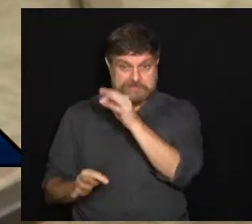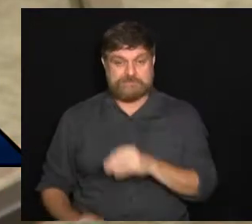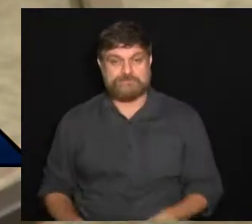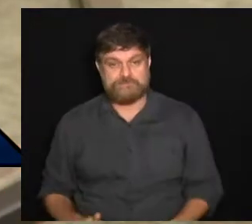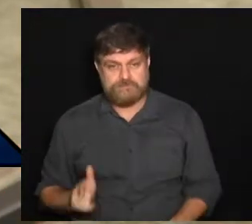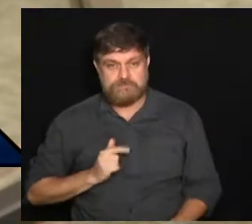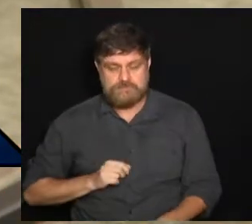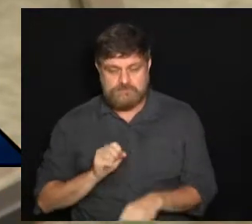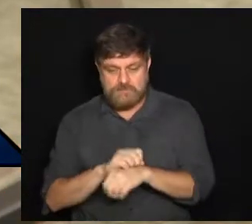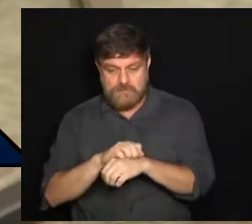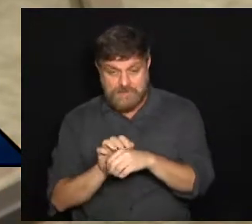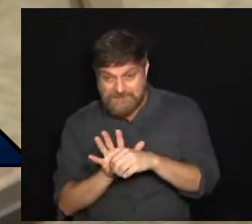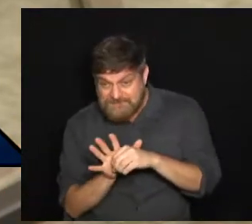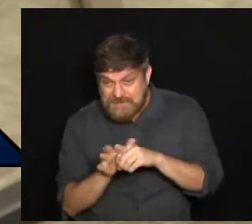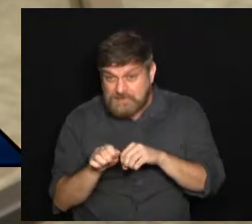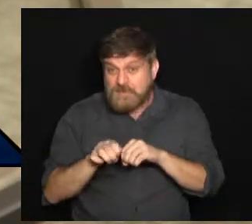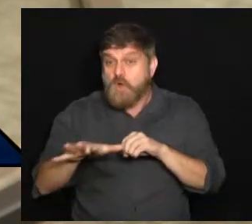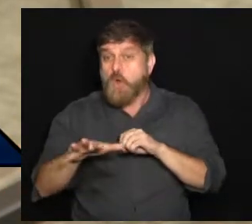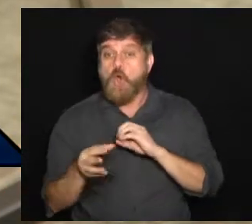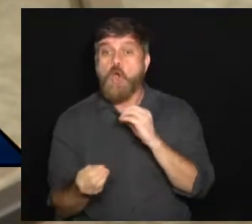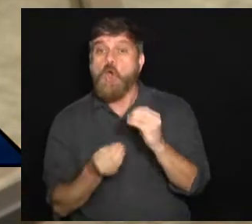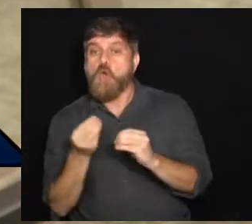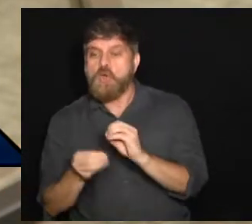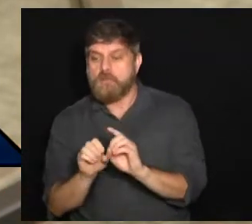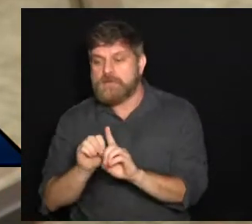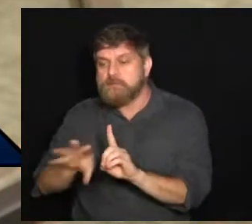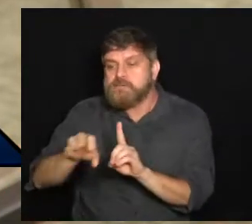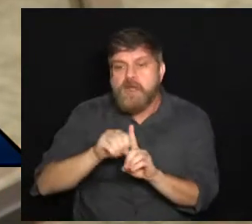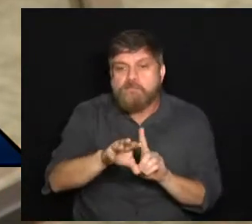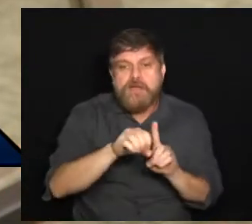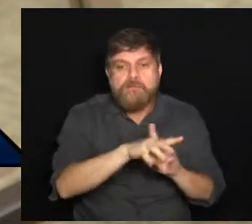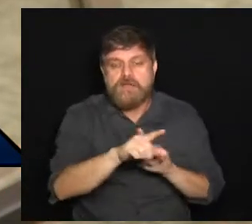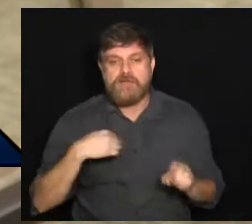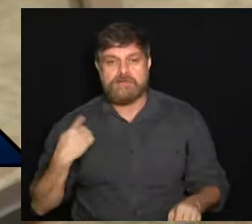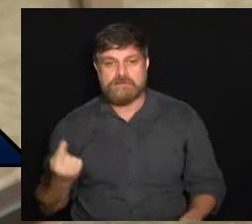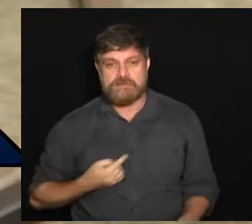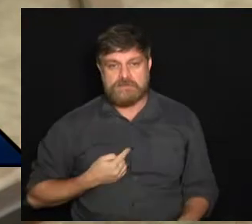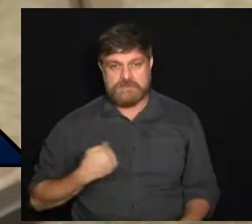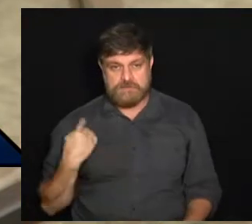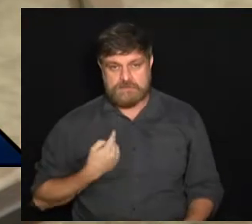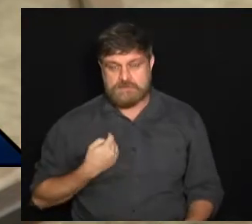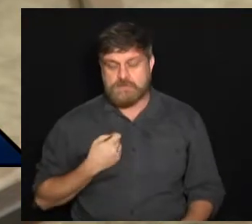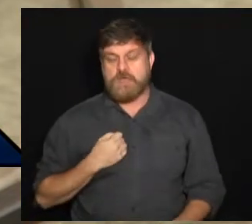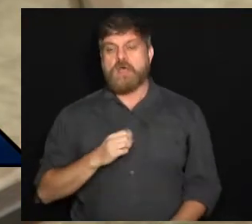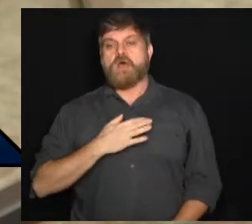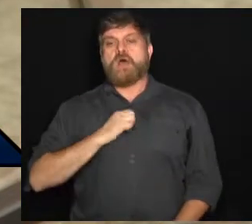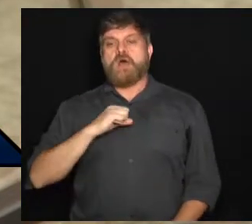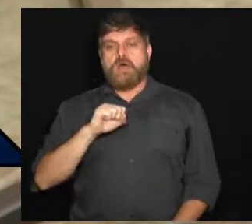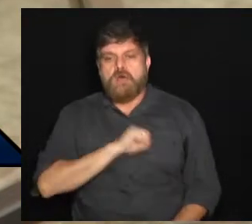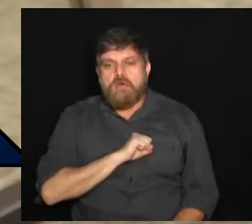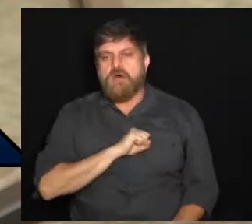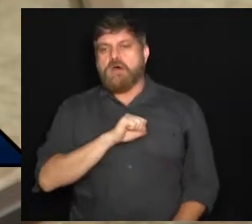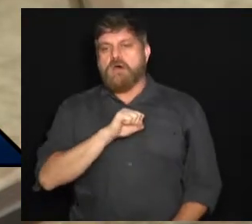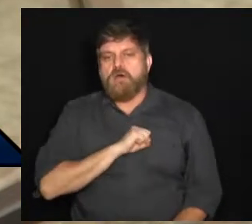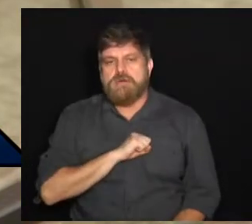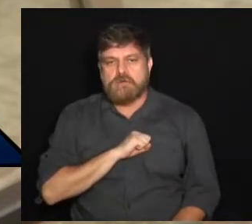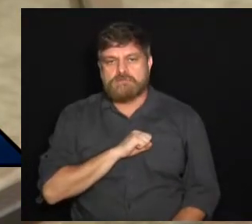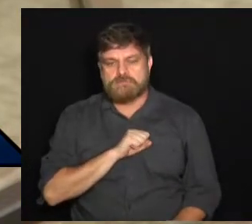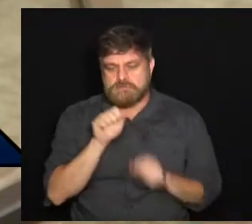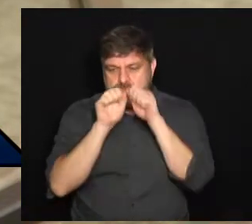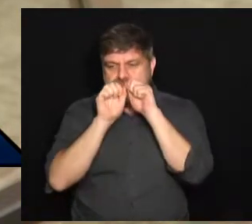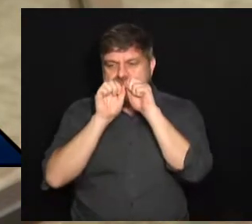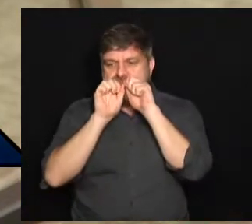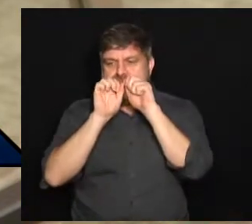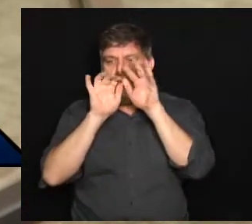vírus transmite, portanto, de algumas maneiras. Ele ocupa a nossa via aérea. Quando a gente tosse, a gente